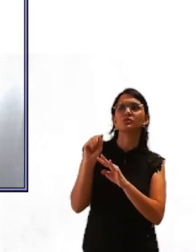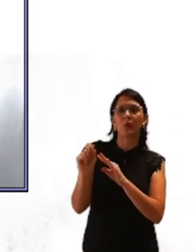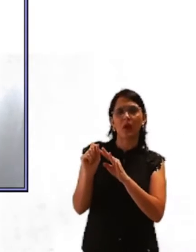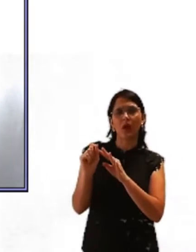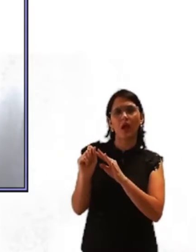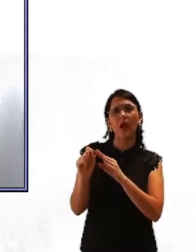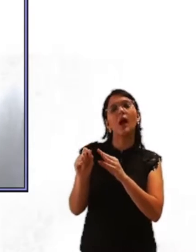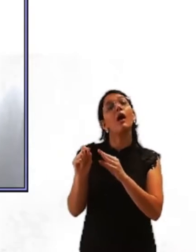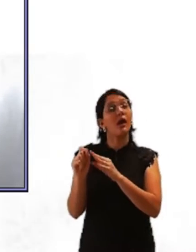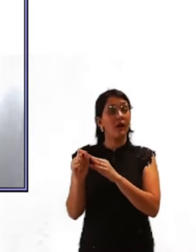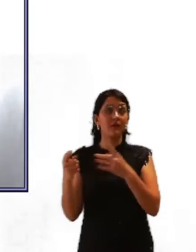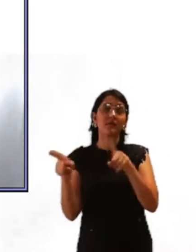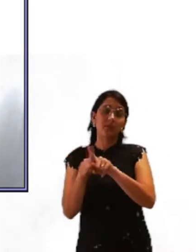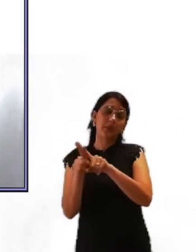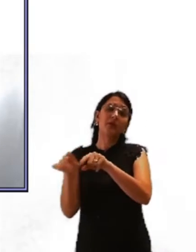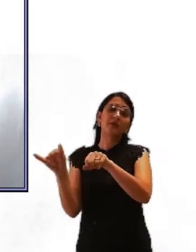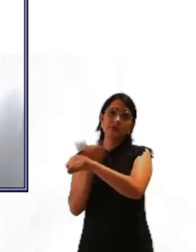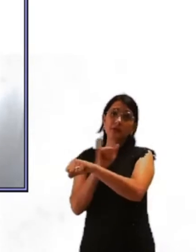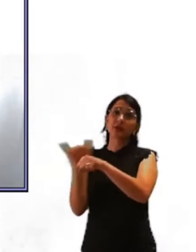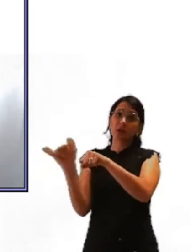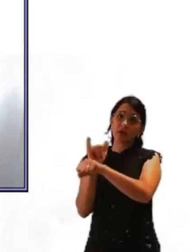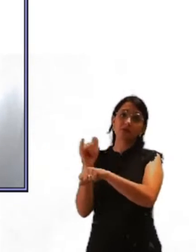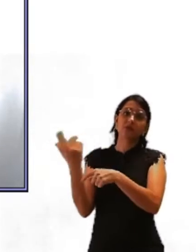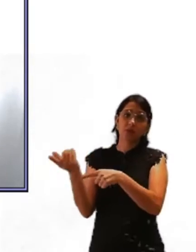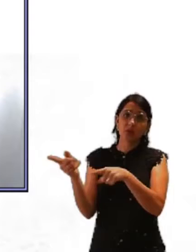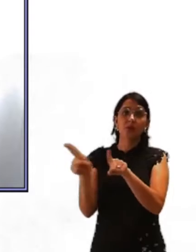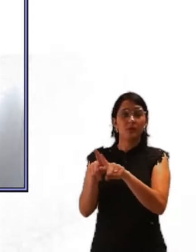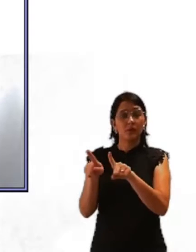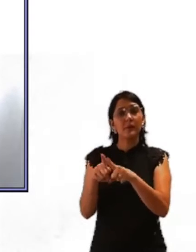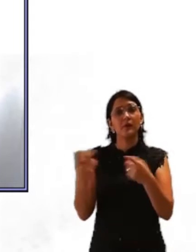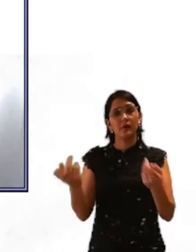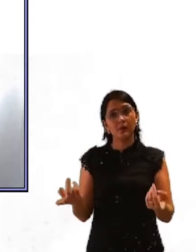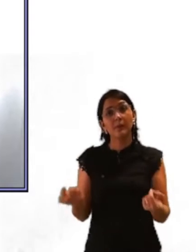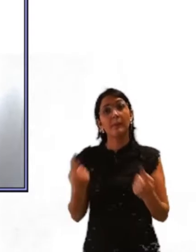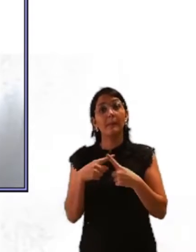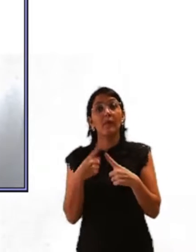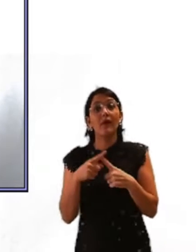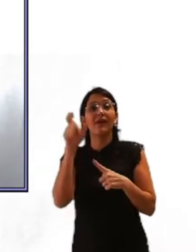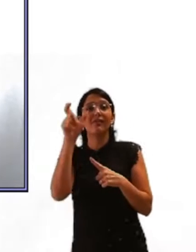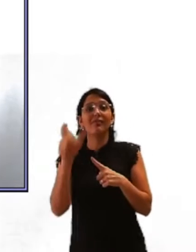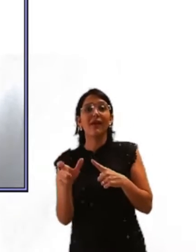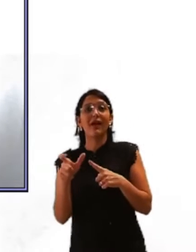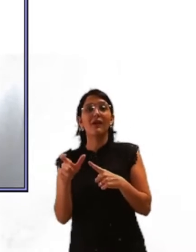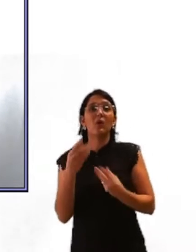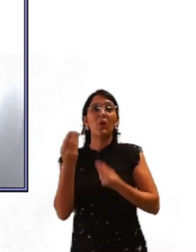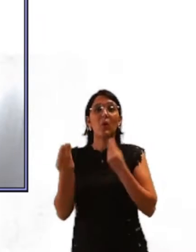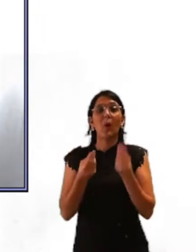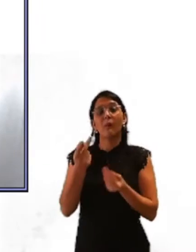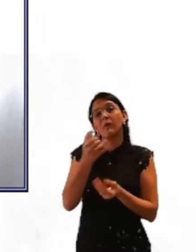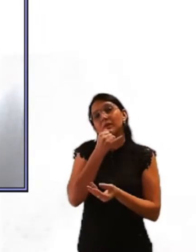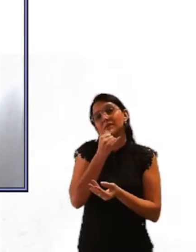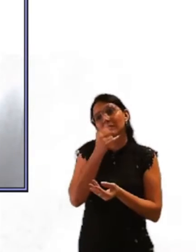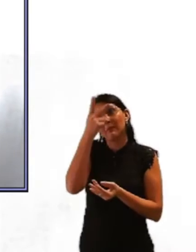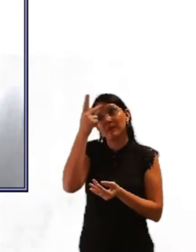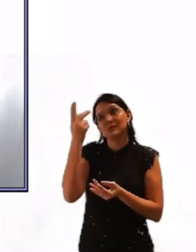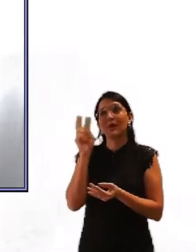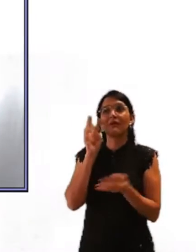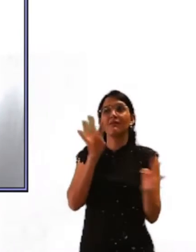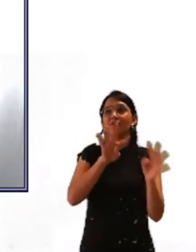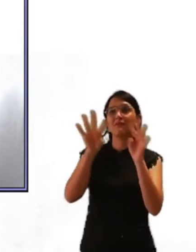um comportamento estratégico, que é um comportamento que não vai,